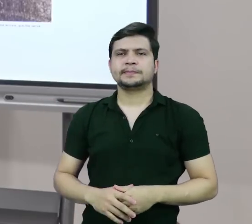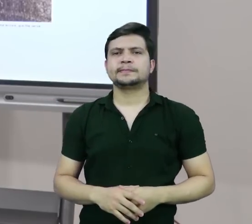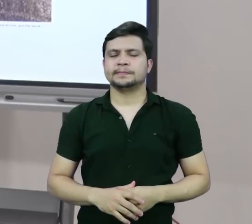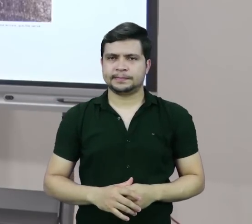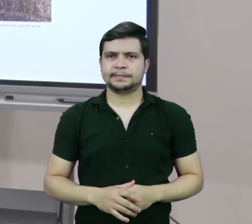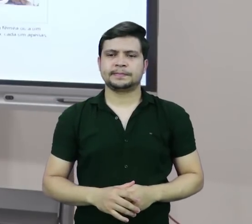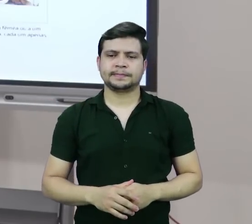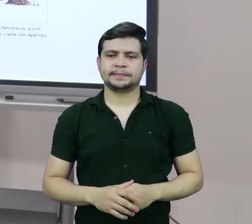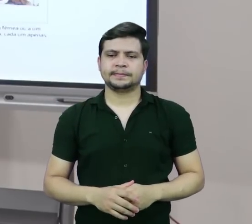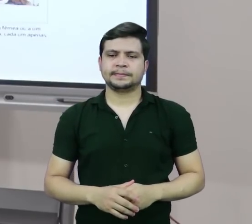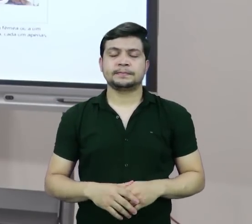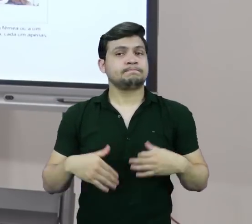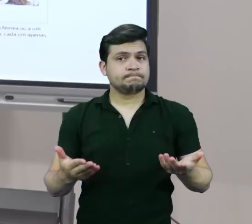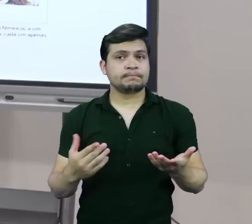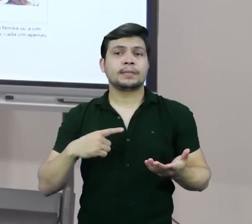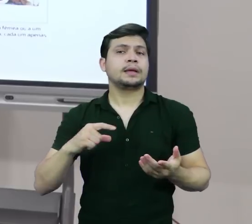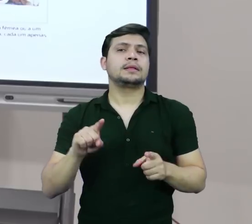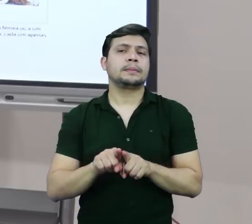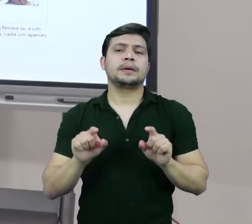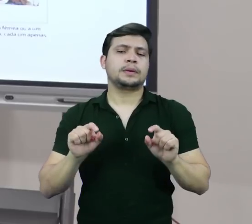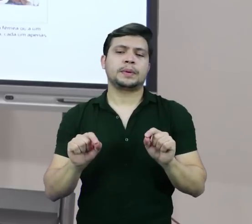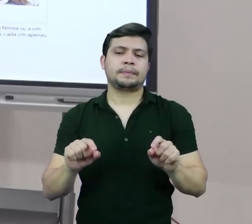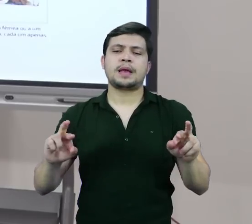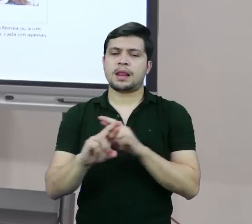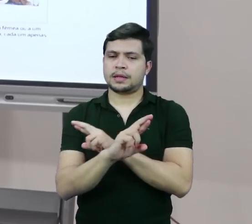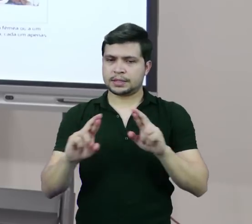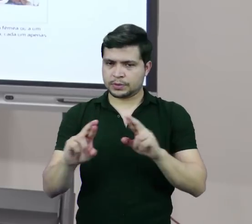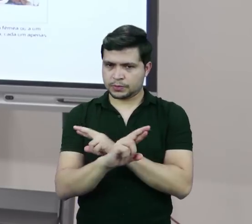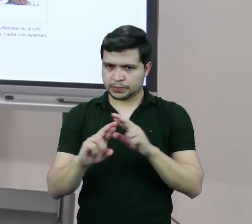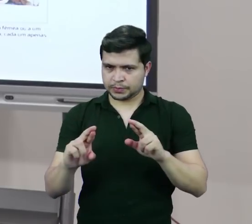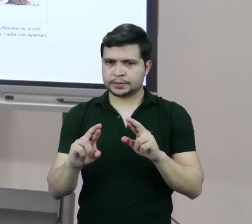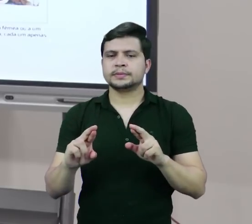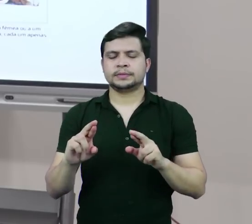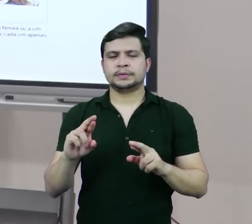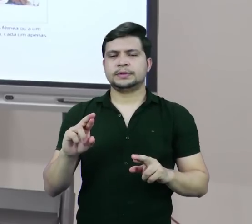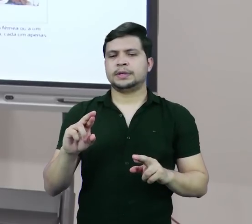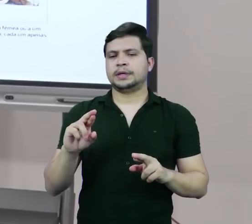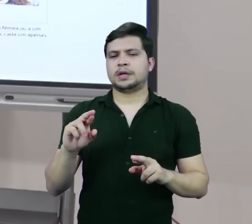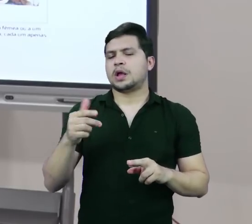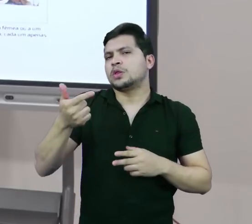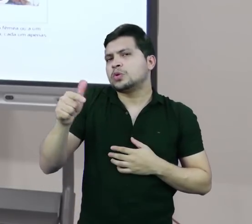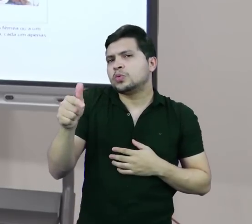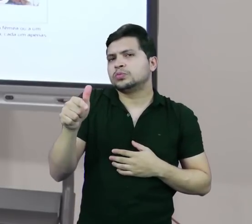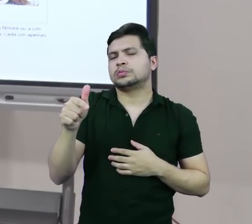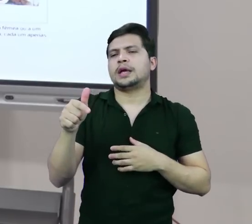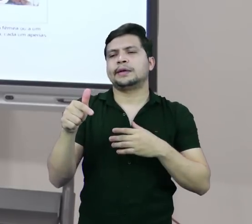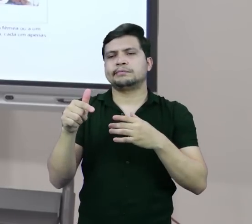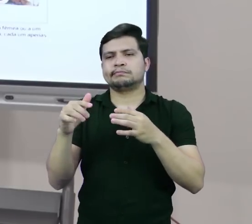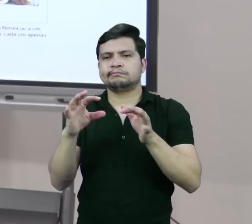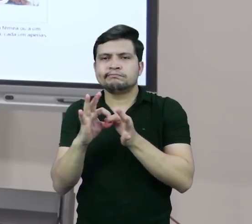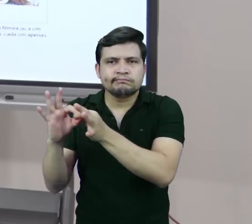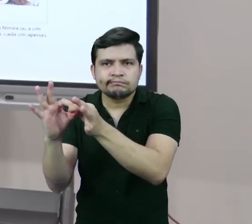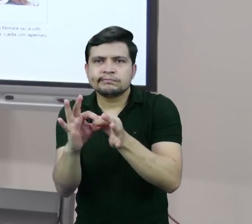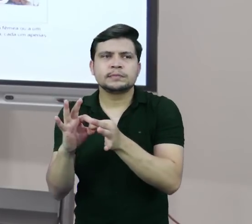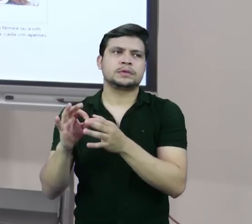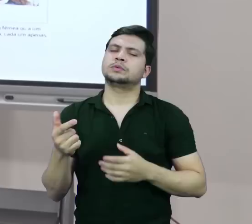de comensalismos mais específicos. Aí nós temos uma relação ecológica desarmônica, né? A